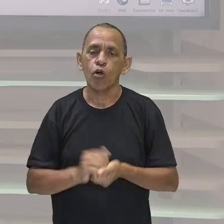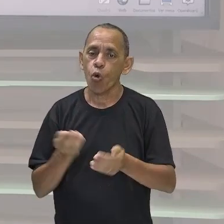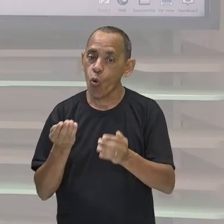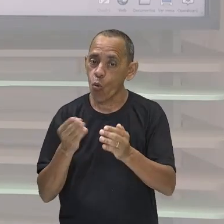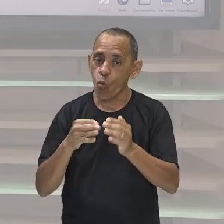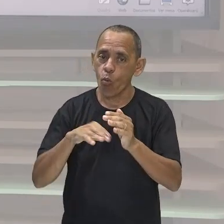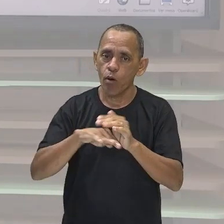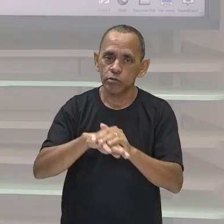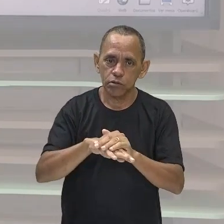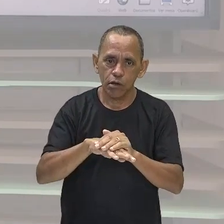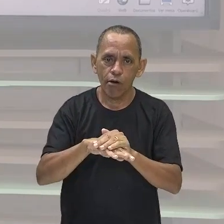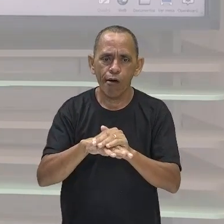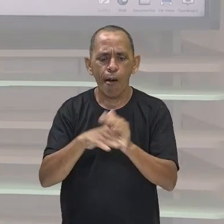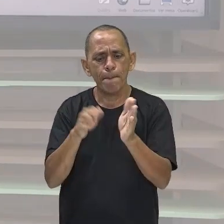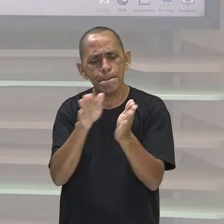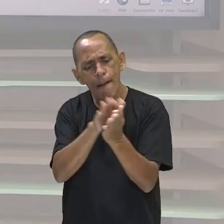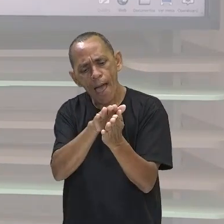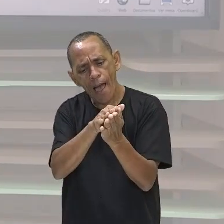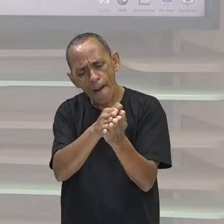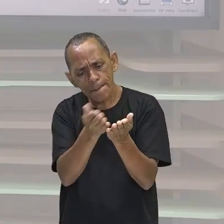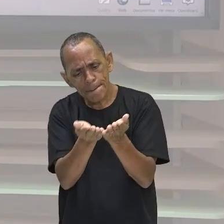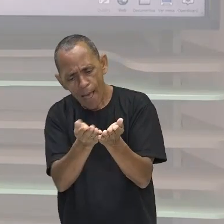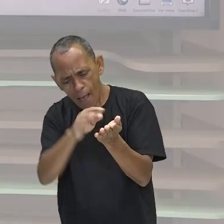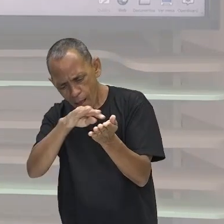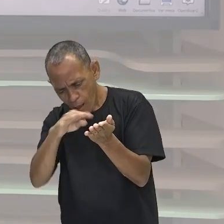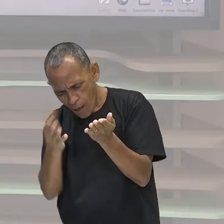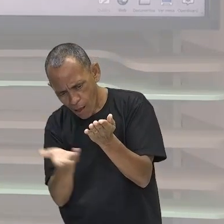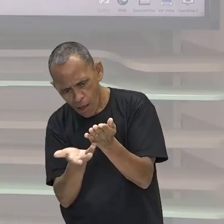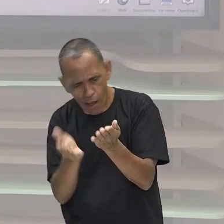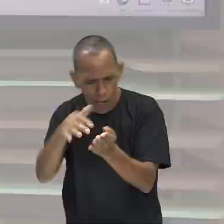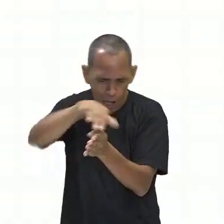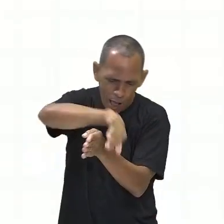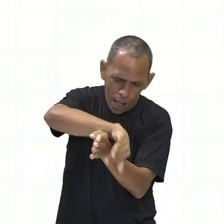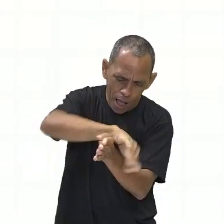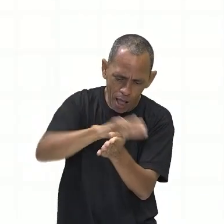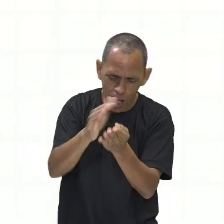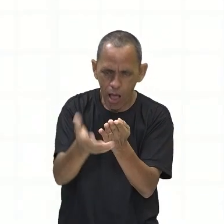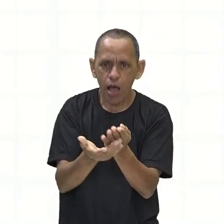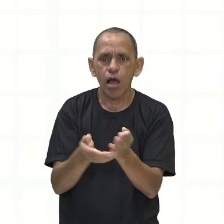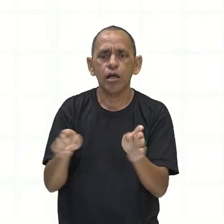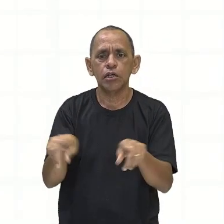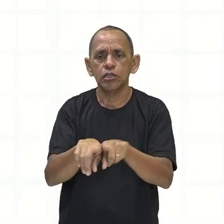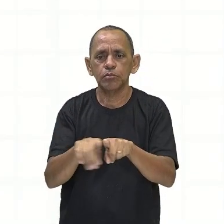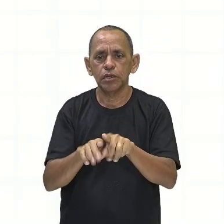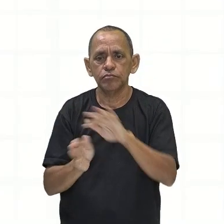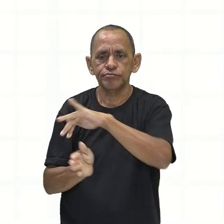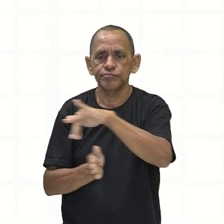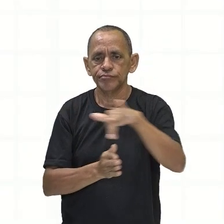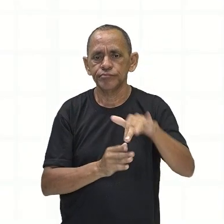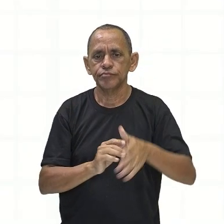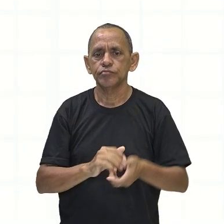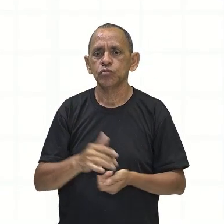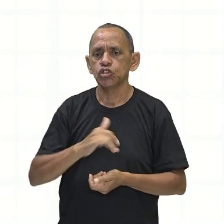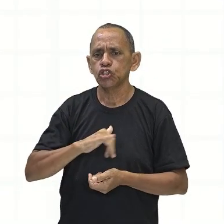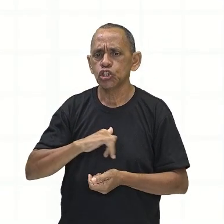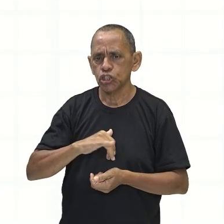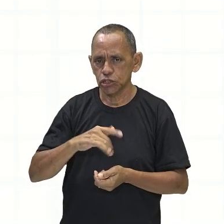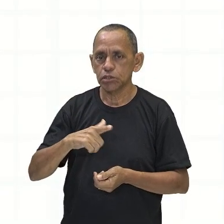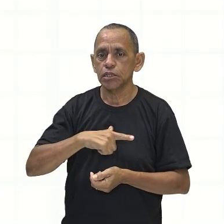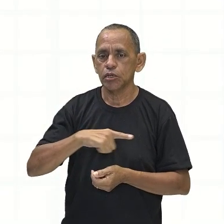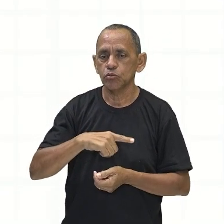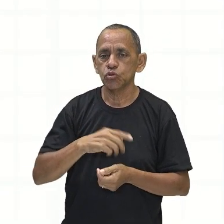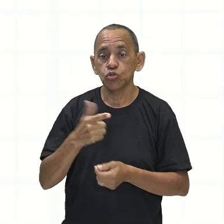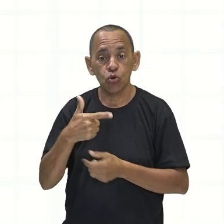Então temos essa característica do pronome oblíquo, ok? Muito bem, prosseguindo, vamos prosseguindo aqui, temos mais informações para